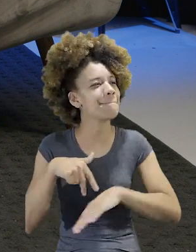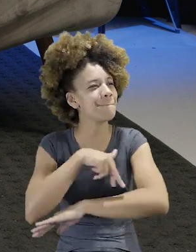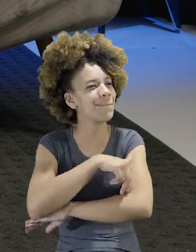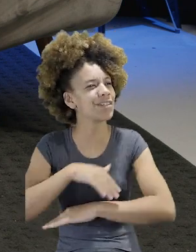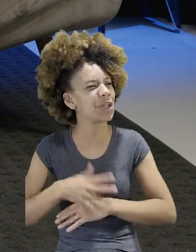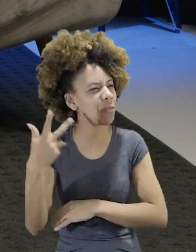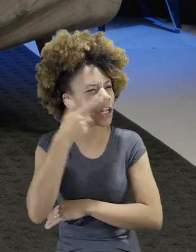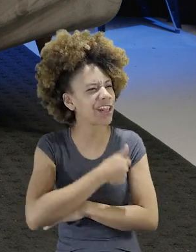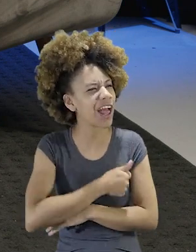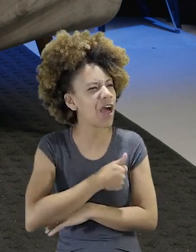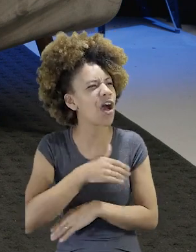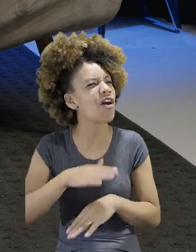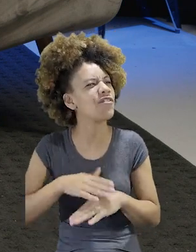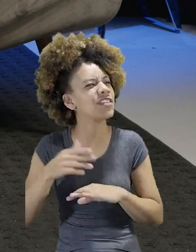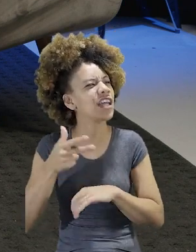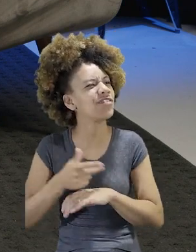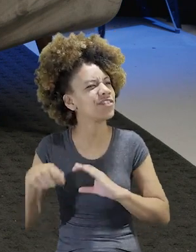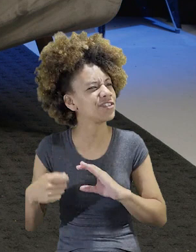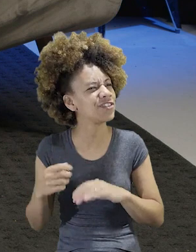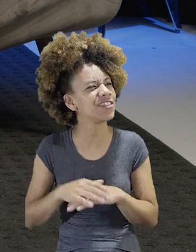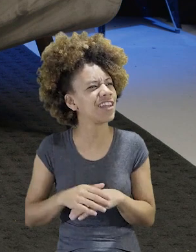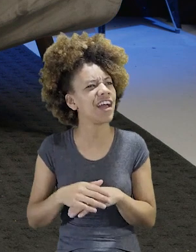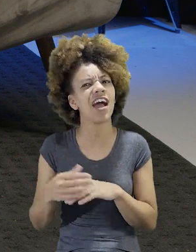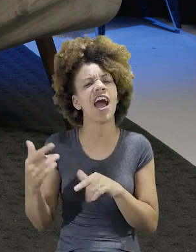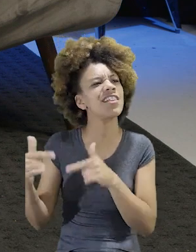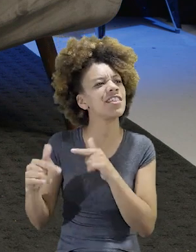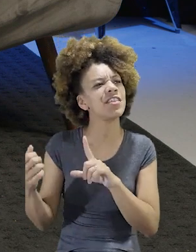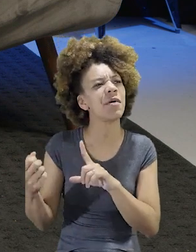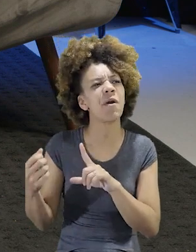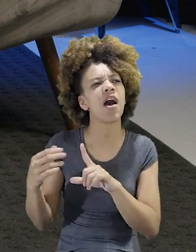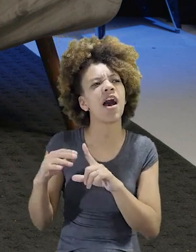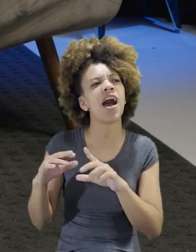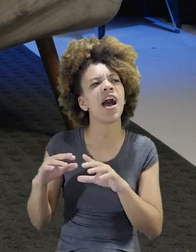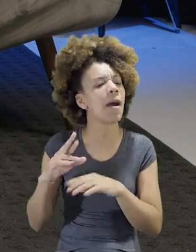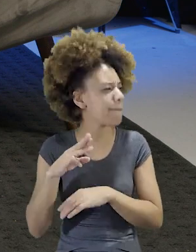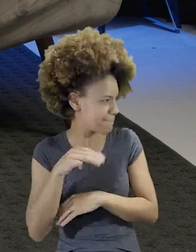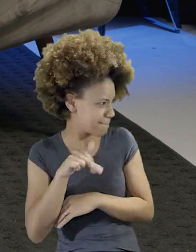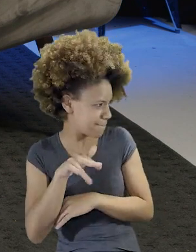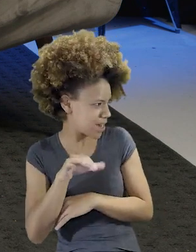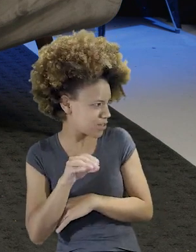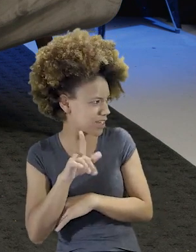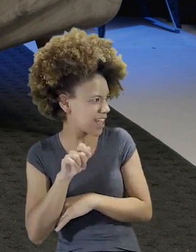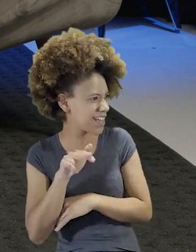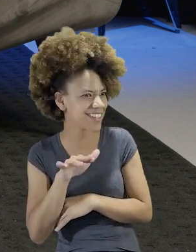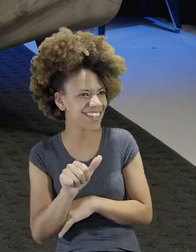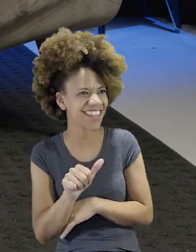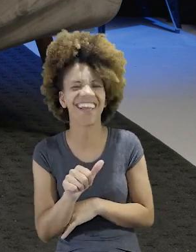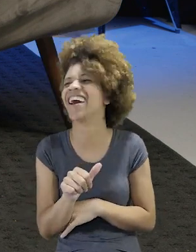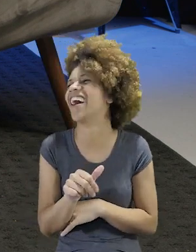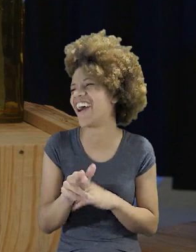cara modelo que fazia bonitão esse programa na Record mas Garcia